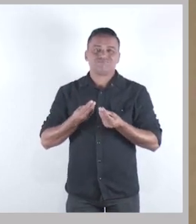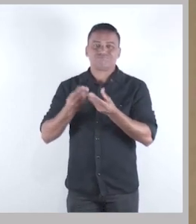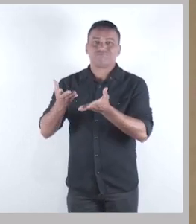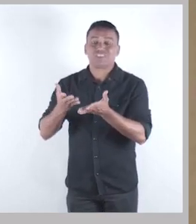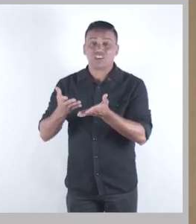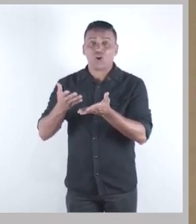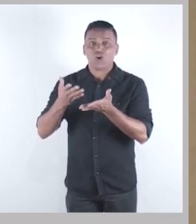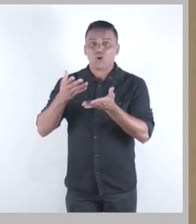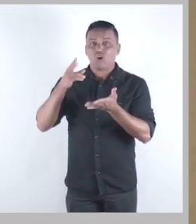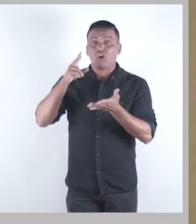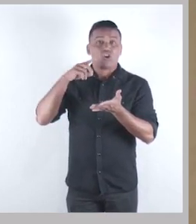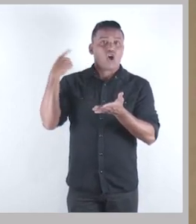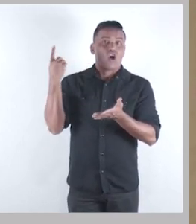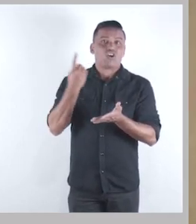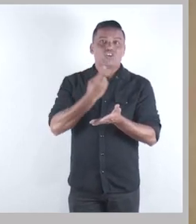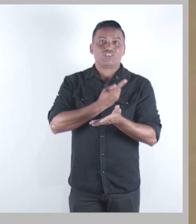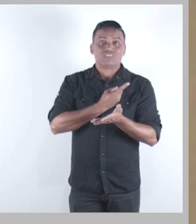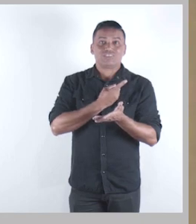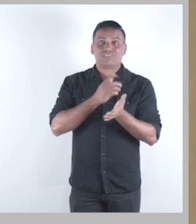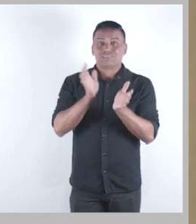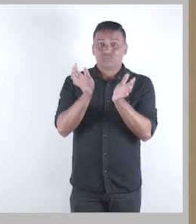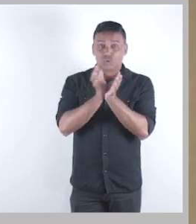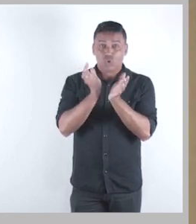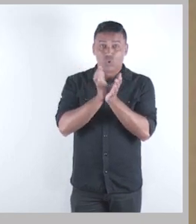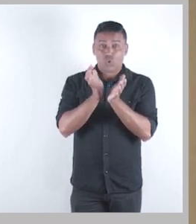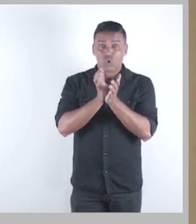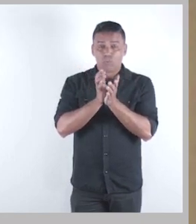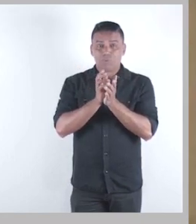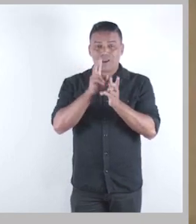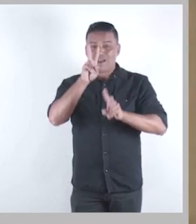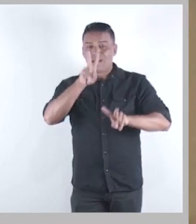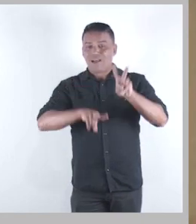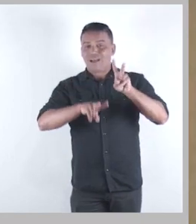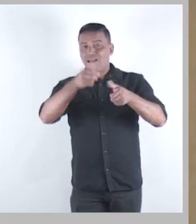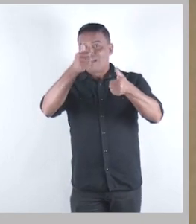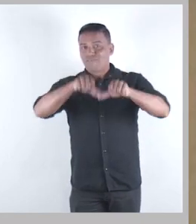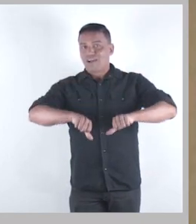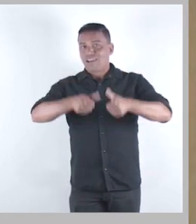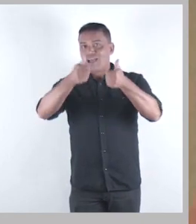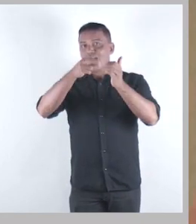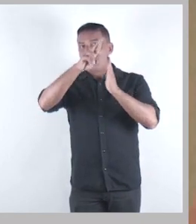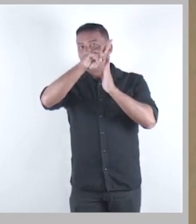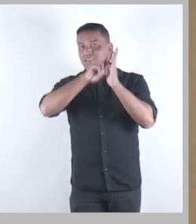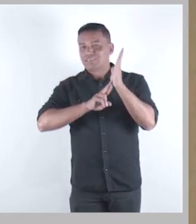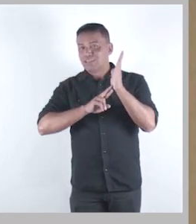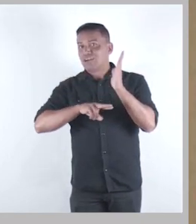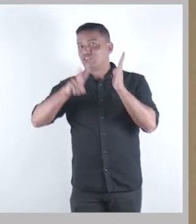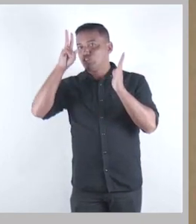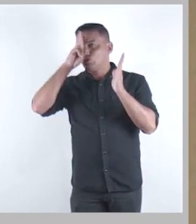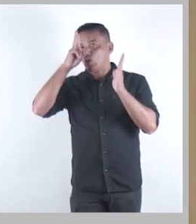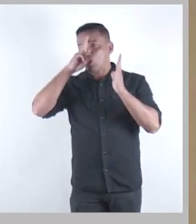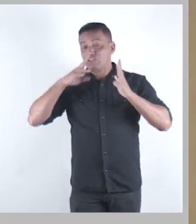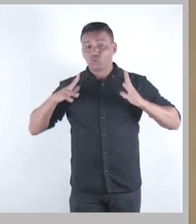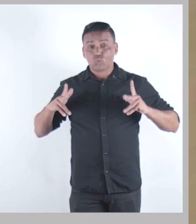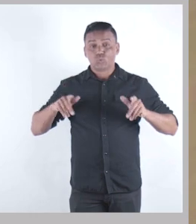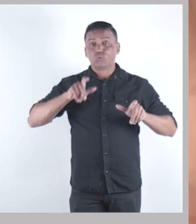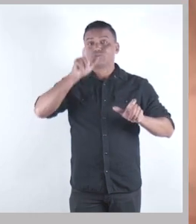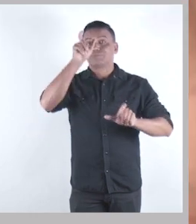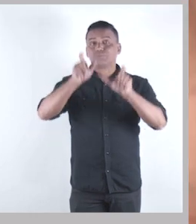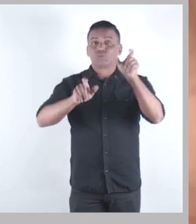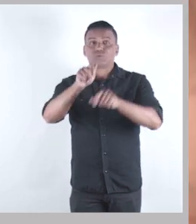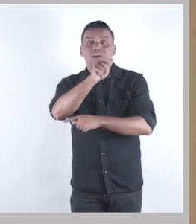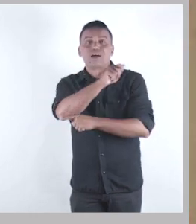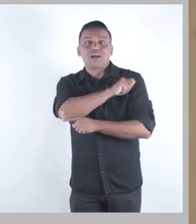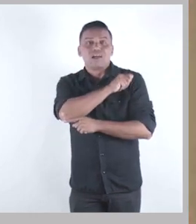nós juntávamos um júri para avaliar aquelas redações todas de todo o país, né, das escolas que